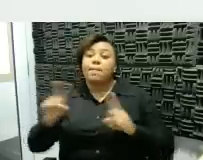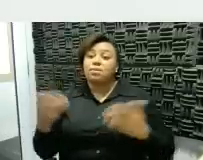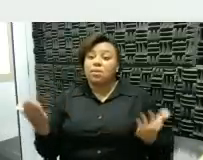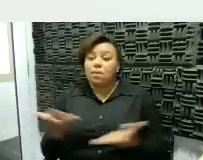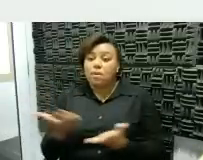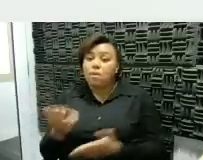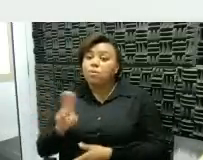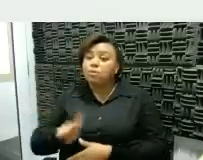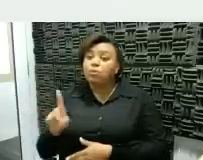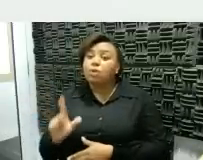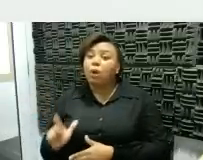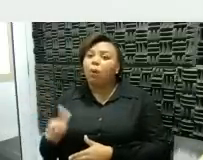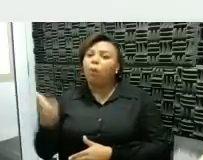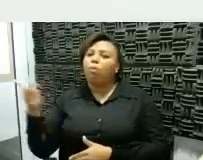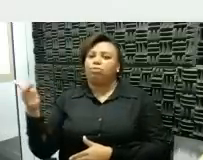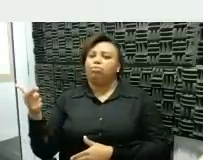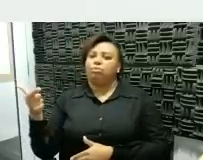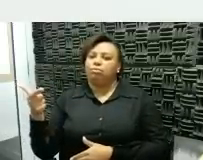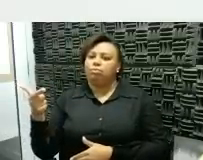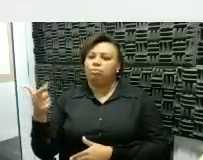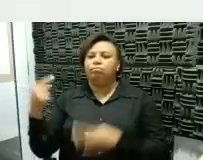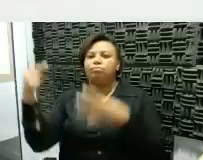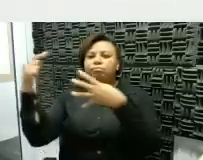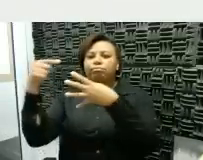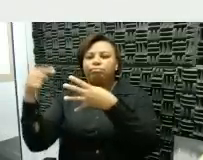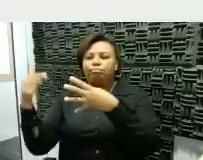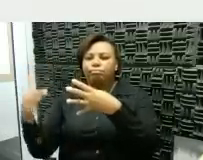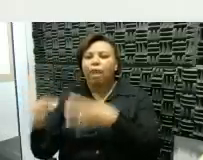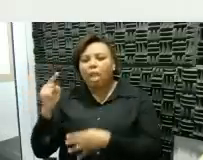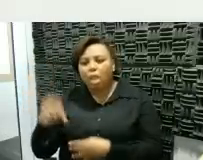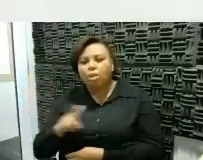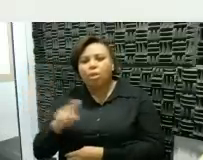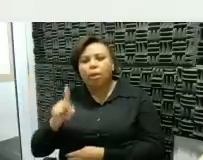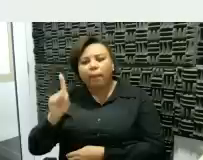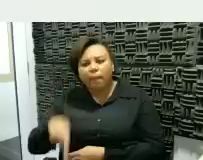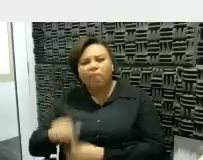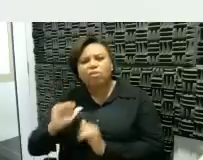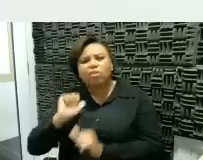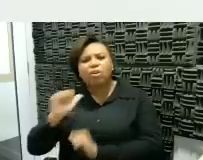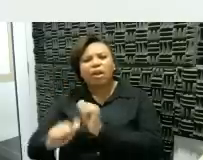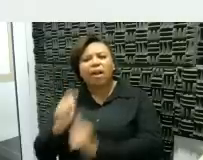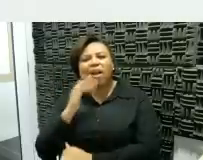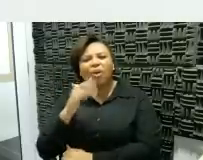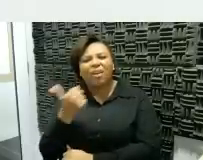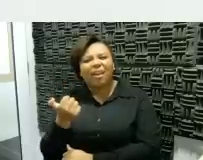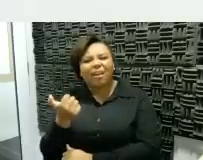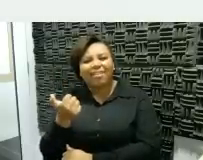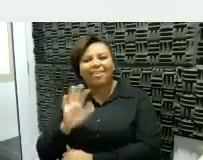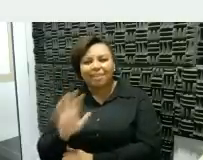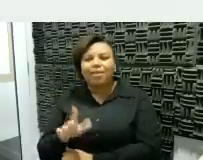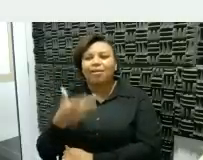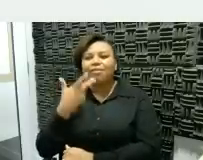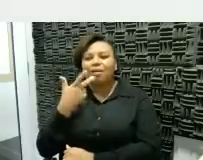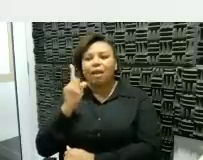eh critério né que é chamado deixa eu trocar de cor para não ficar muito confuso que é chamado de cif né